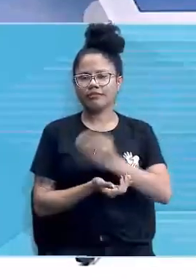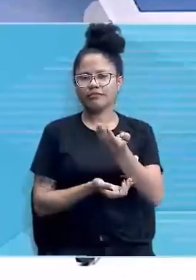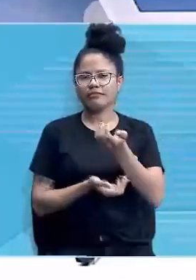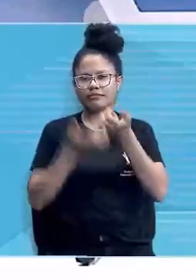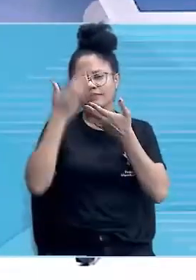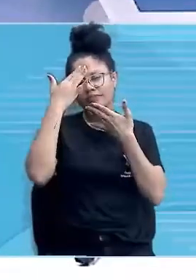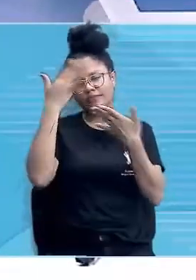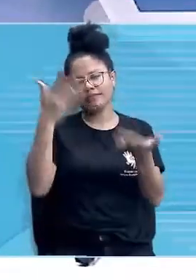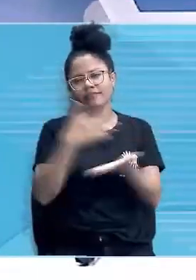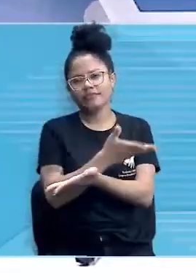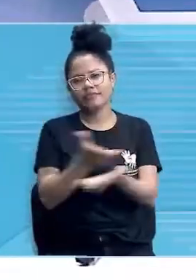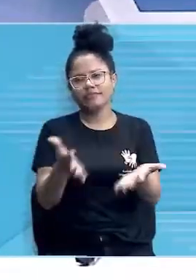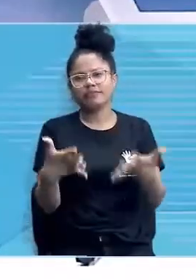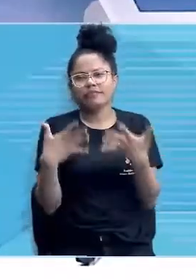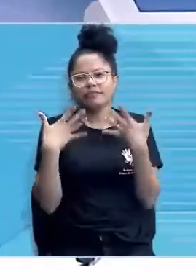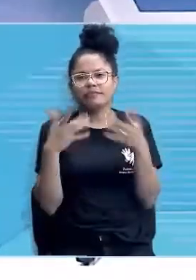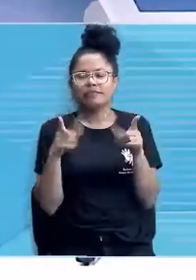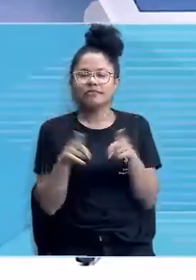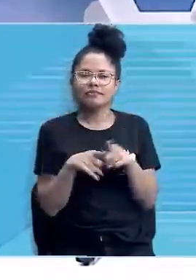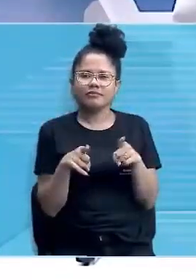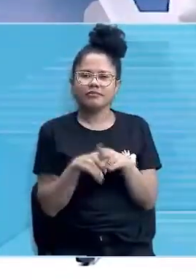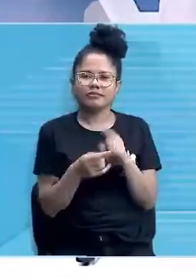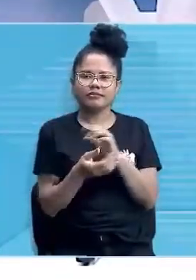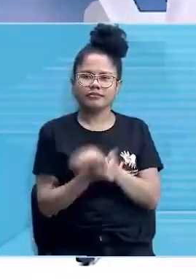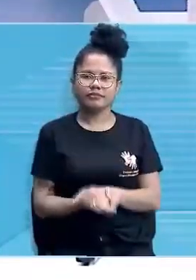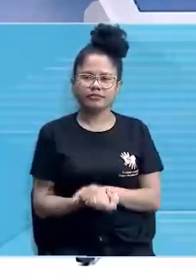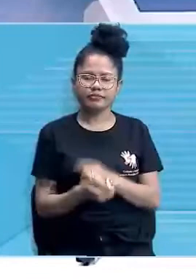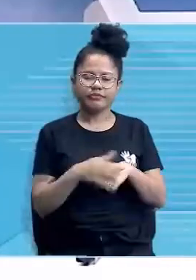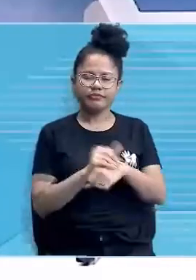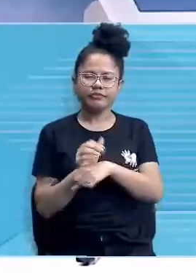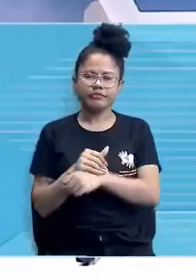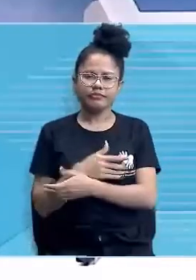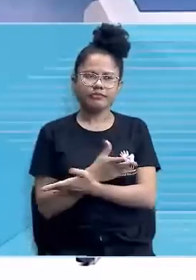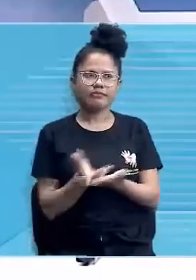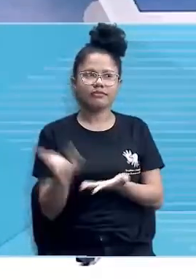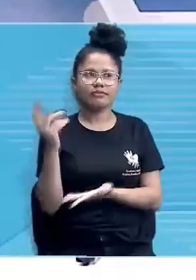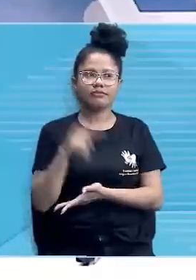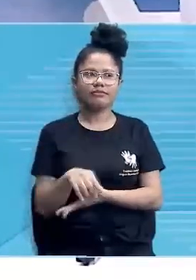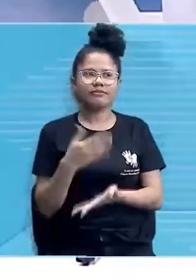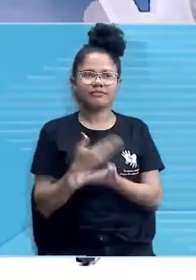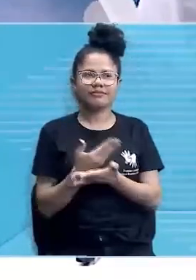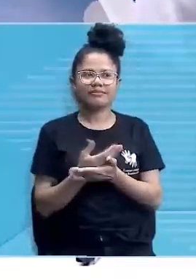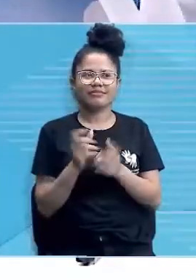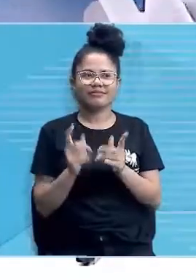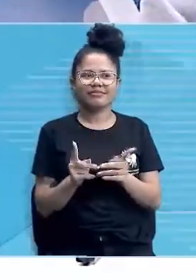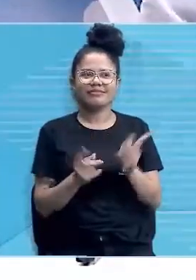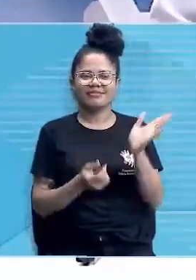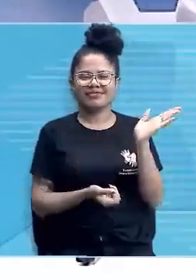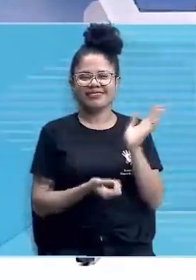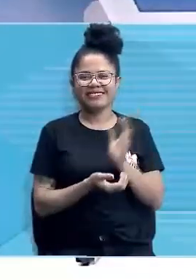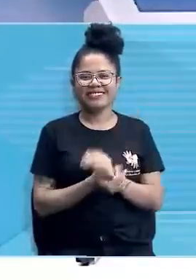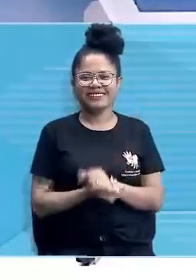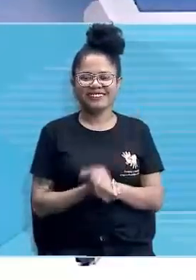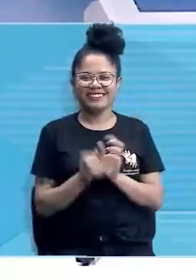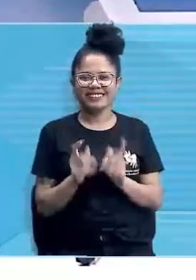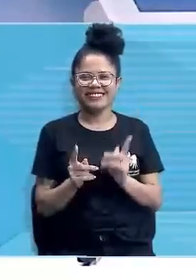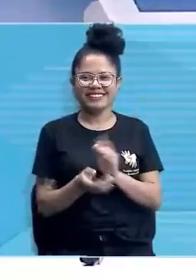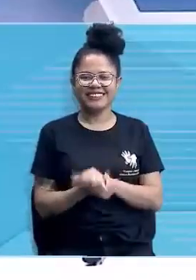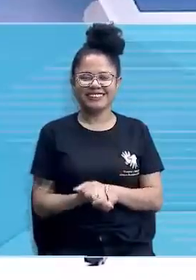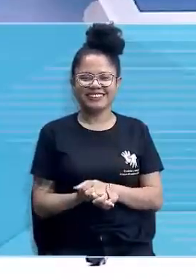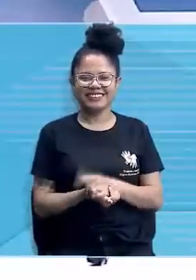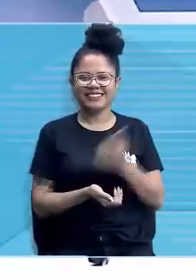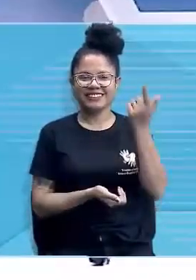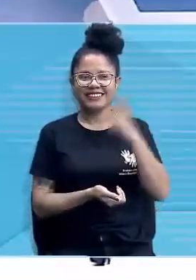a participação de todos vocês e quero conclamar vocês para a próxima aula tá aqui ó nossa próxima aula que vai